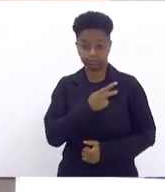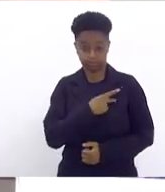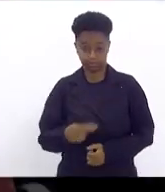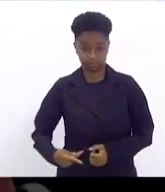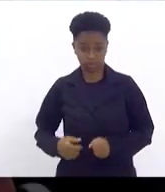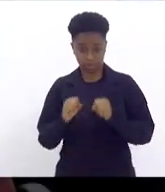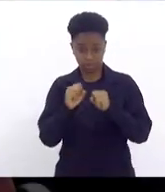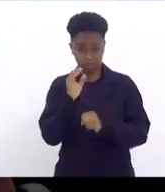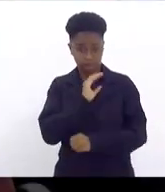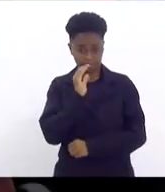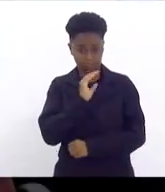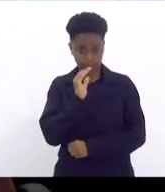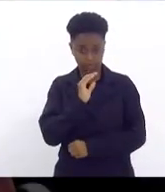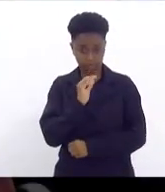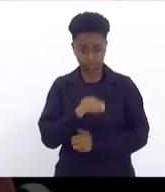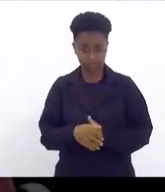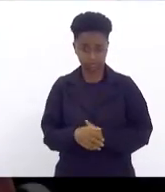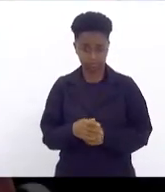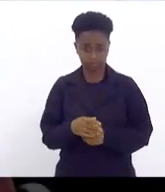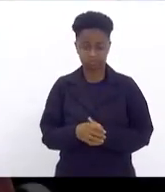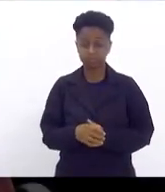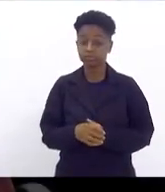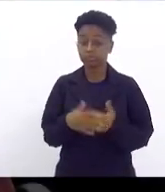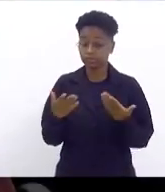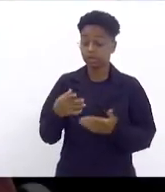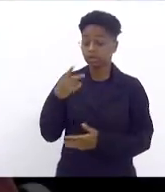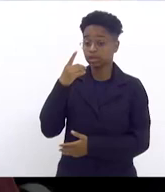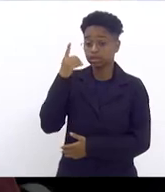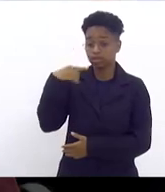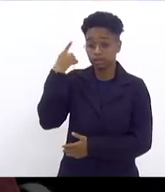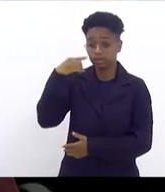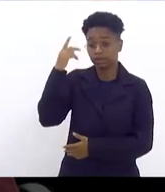uma rapidíssima consideração. Para a deputada Verônica,